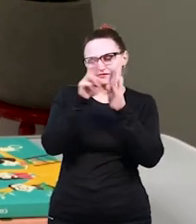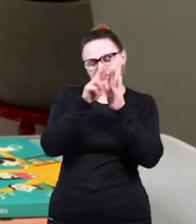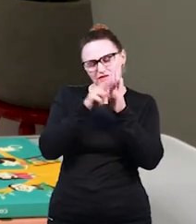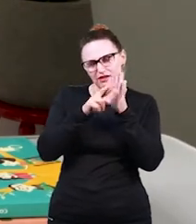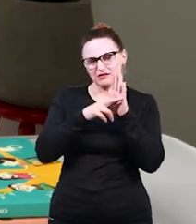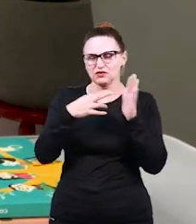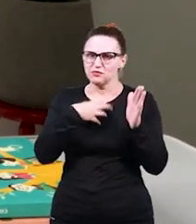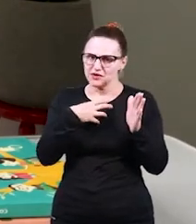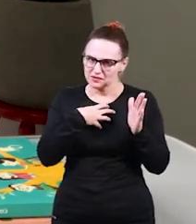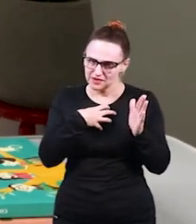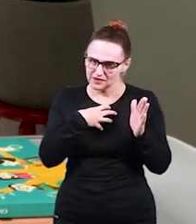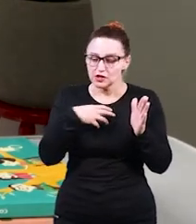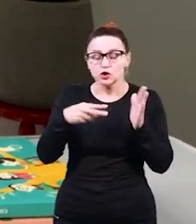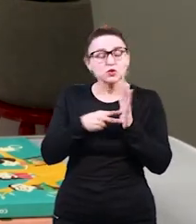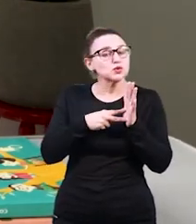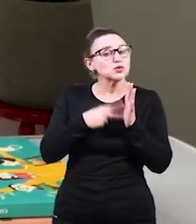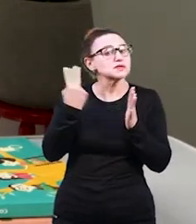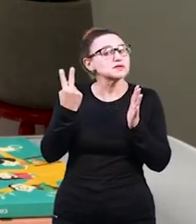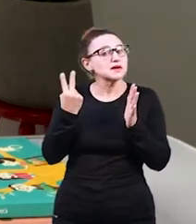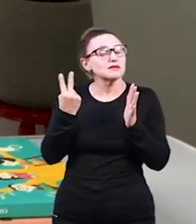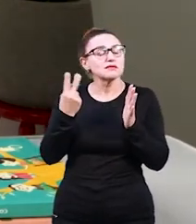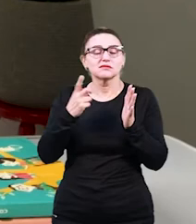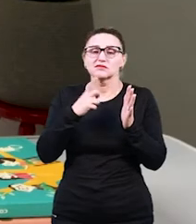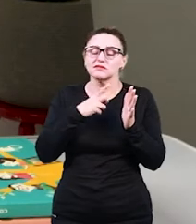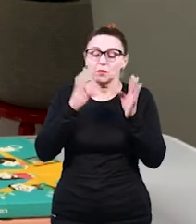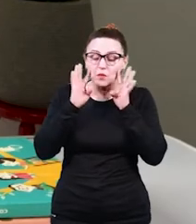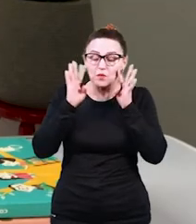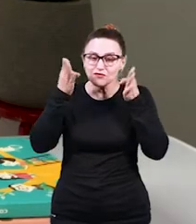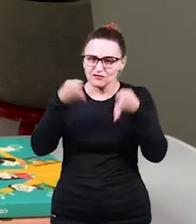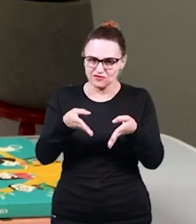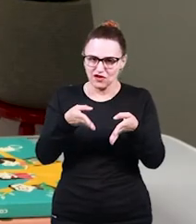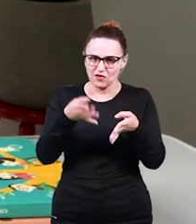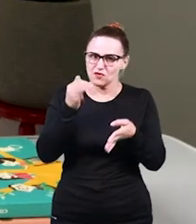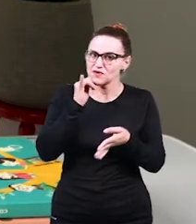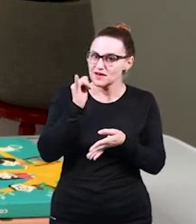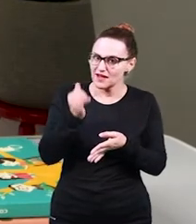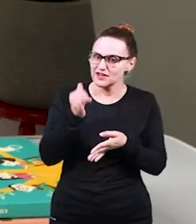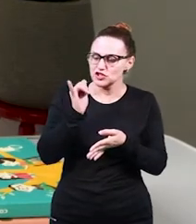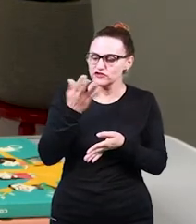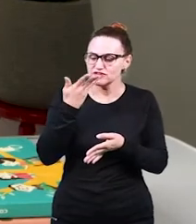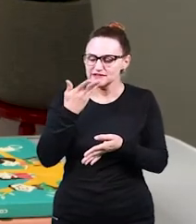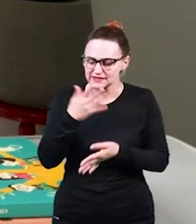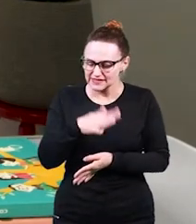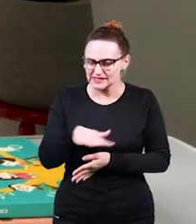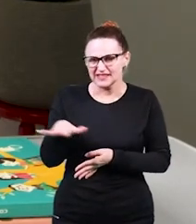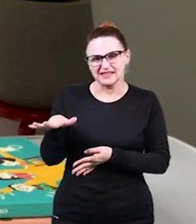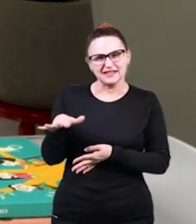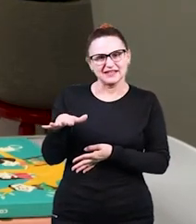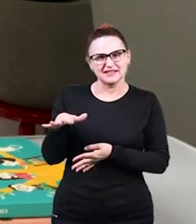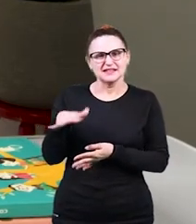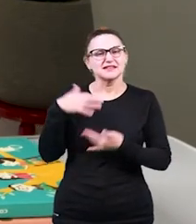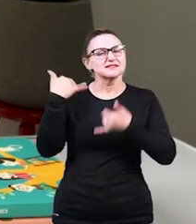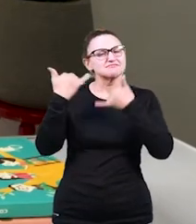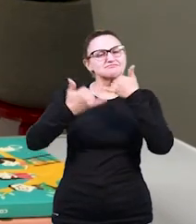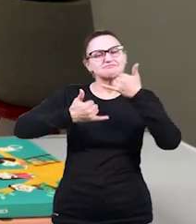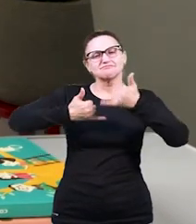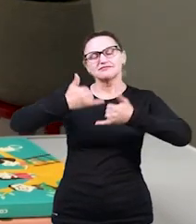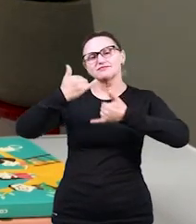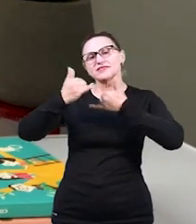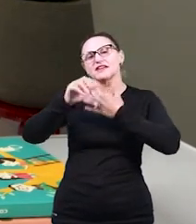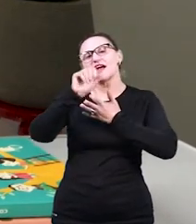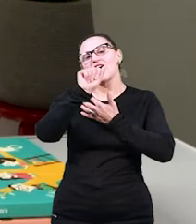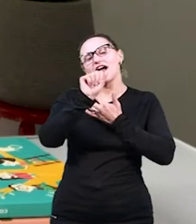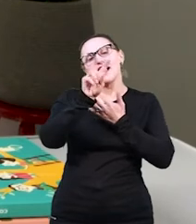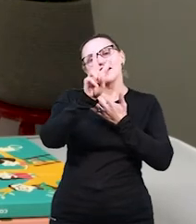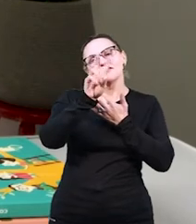comportamentos, no segundo a gente tem, né, o foco narrativo na criança, nas aventuras do Tom Sawyer. E o Tom Sawyer